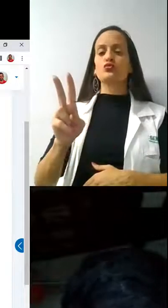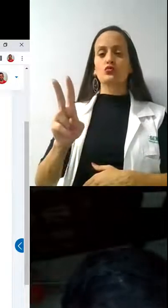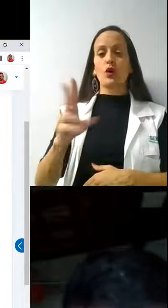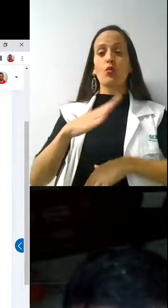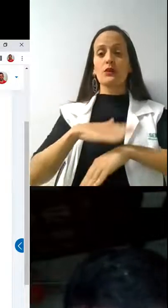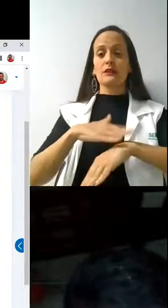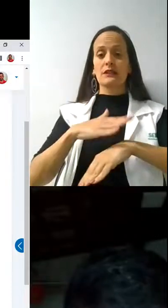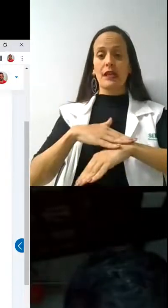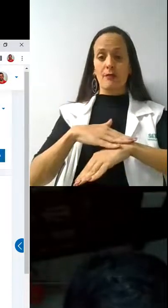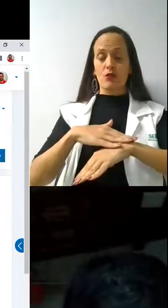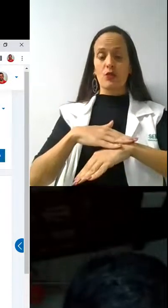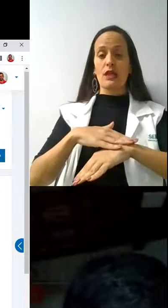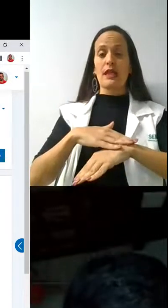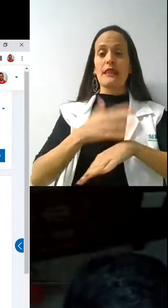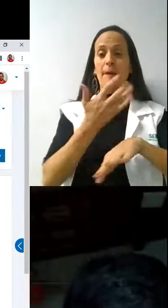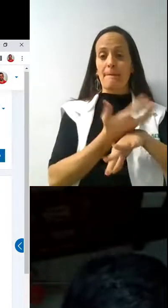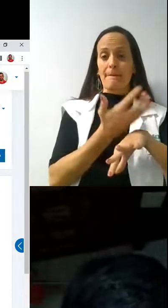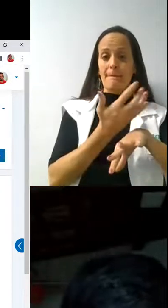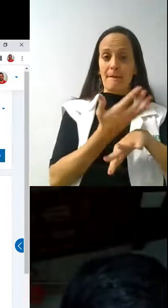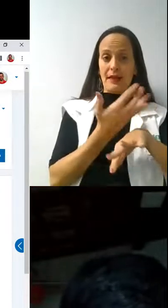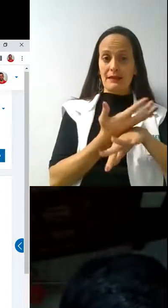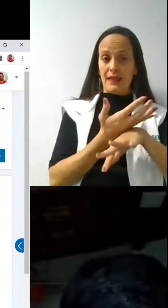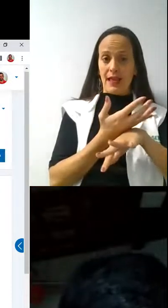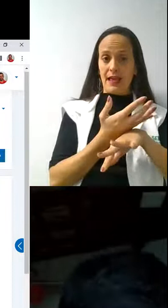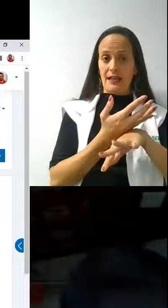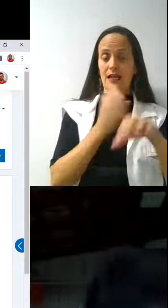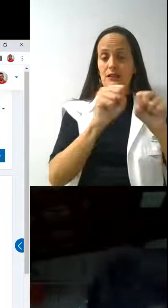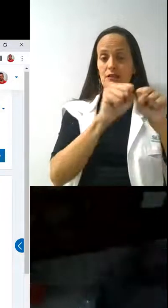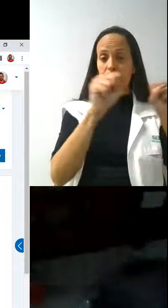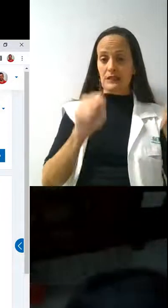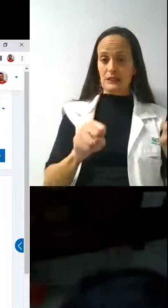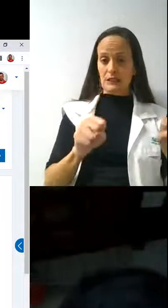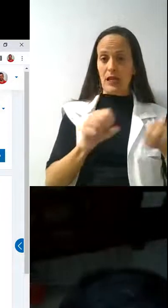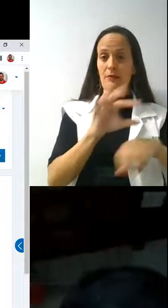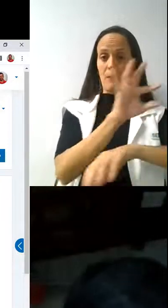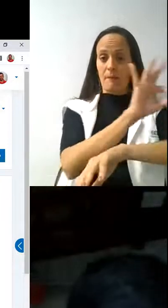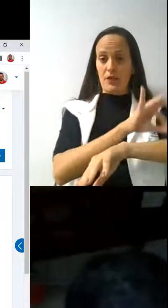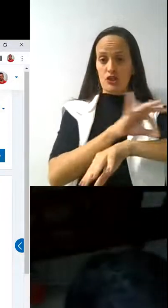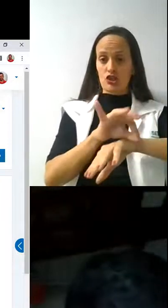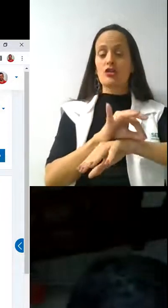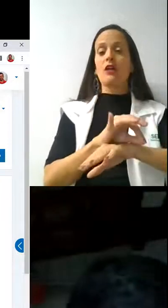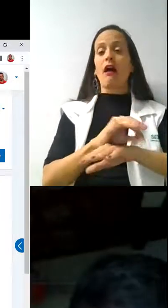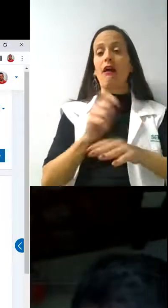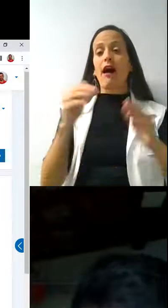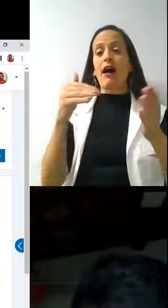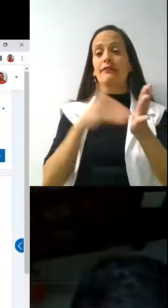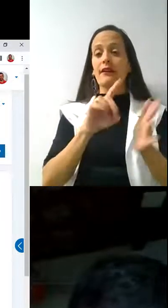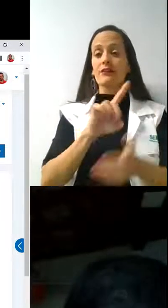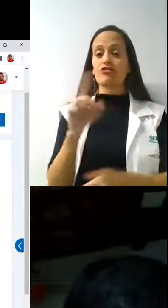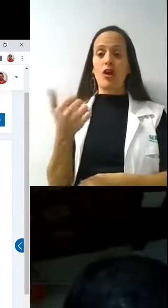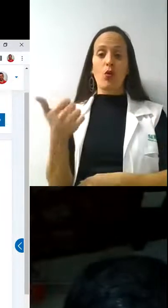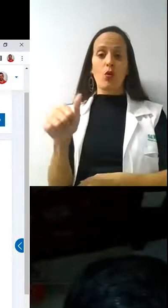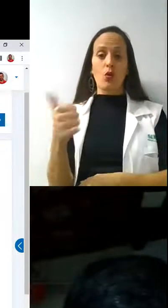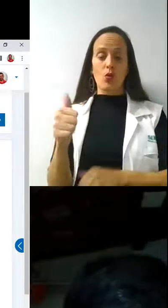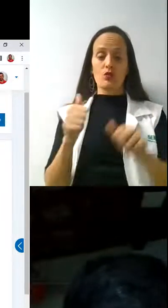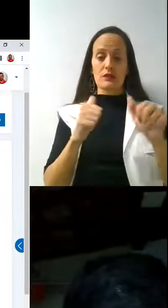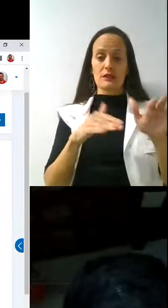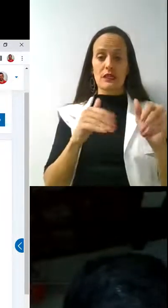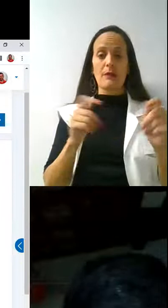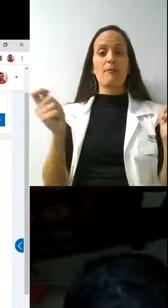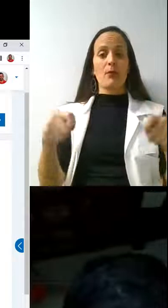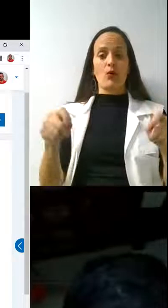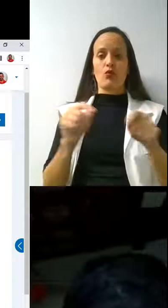até 11/9. E aqui também, esse prazo aqui também vai continuar o mesmo, de 24/8 a 15/9. Né? Essa UC